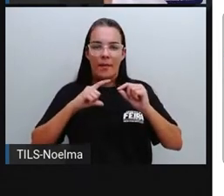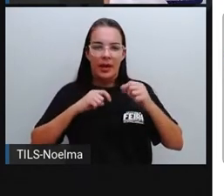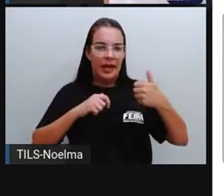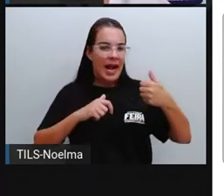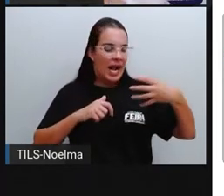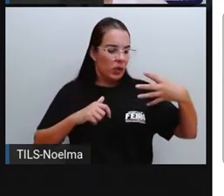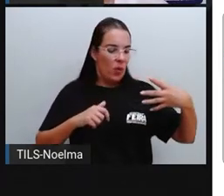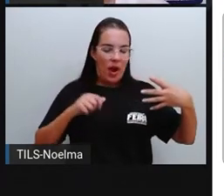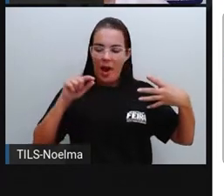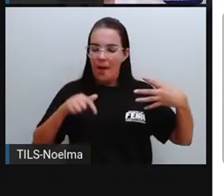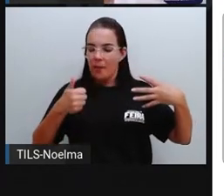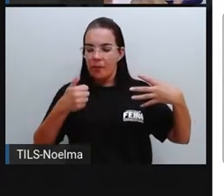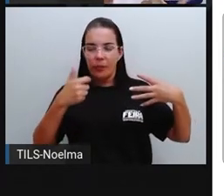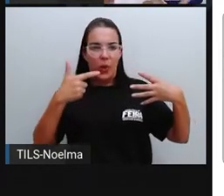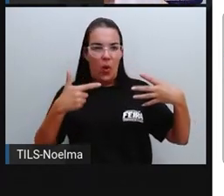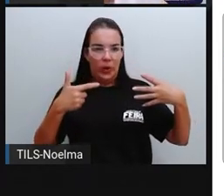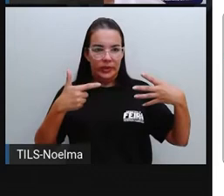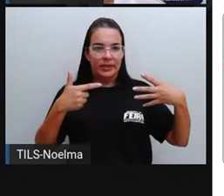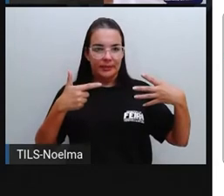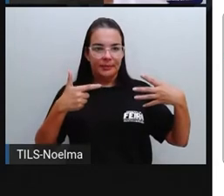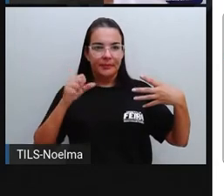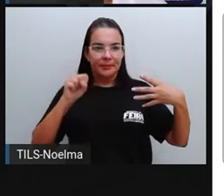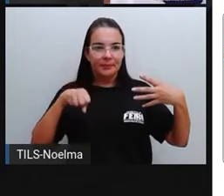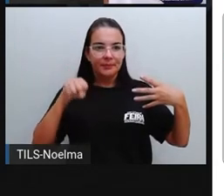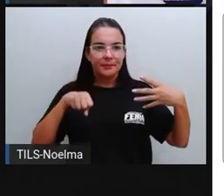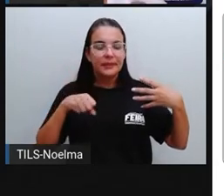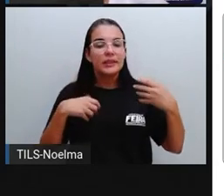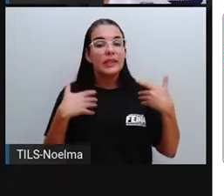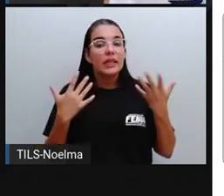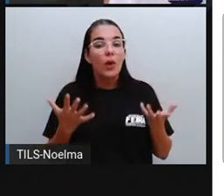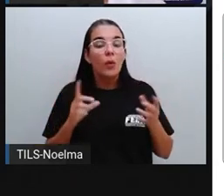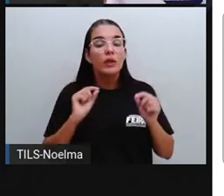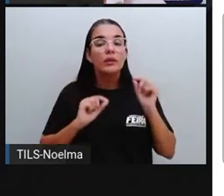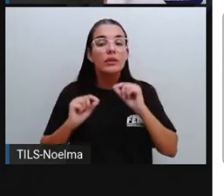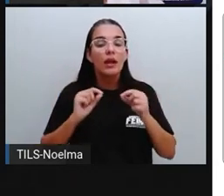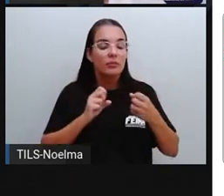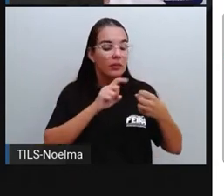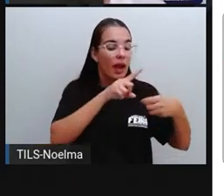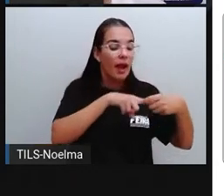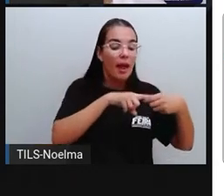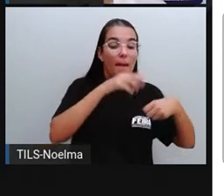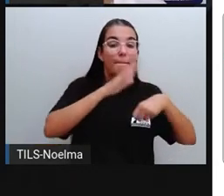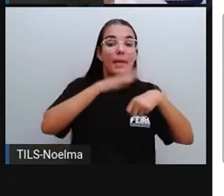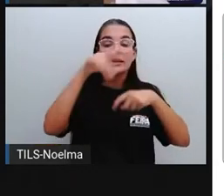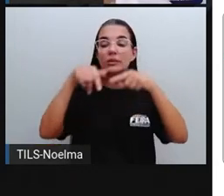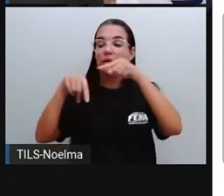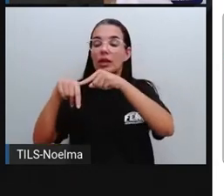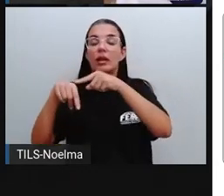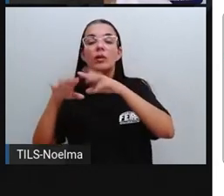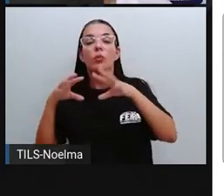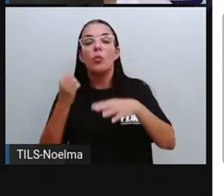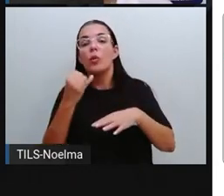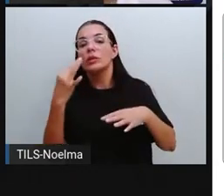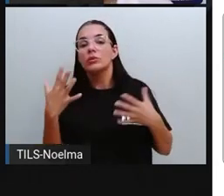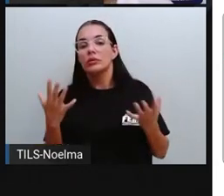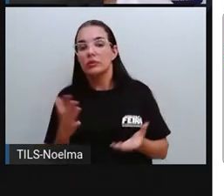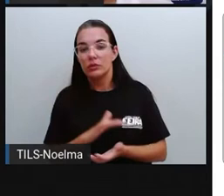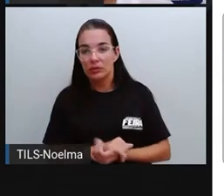pontos e Joaquim fez 12 pontos. Então, quantos pontos Lívia fez a mais?